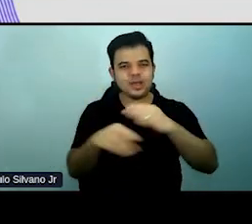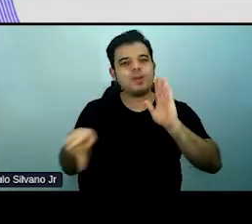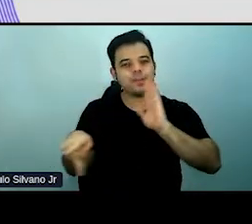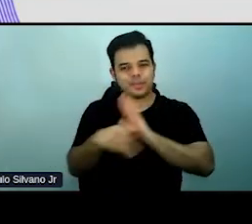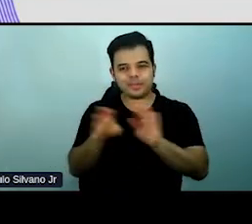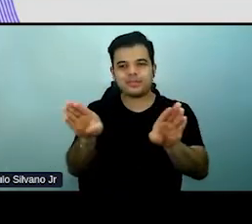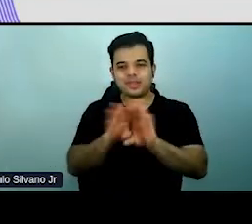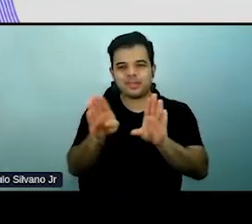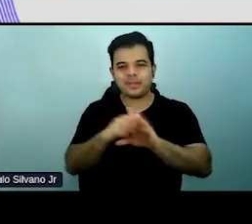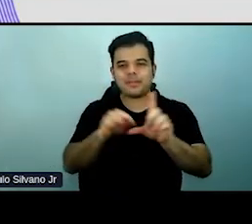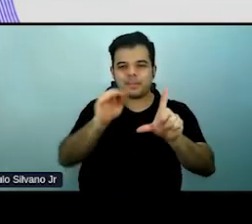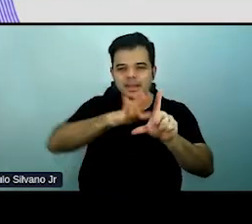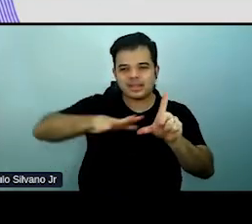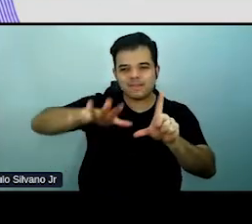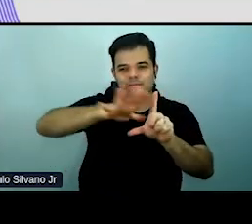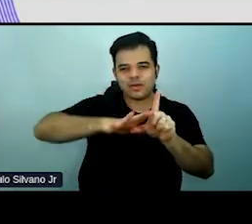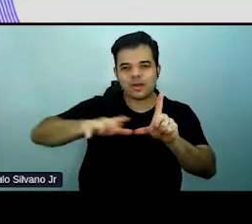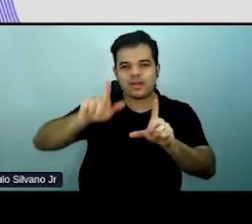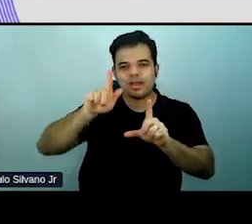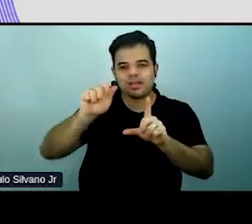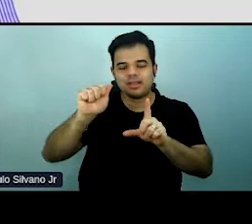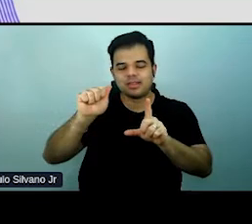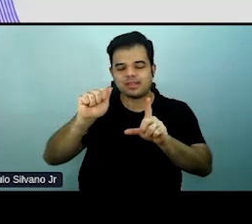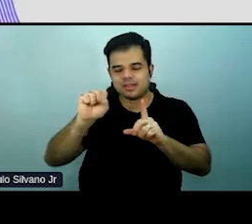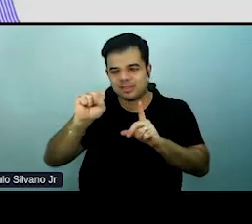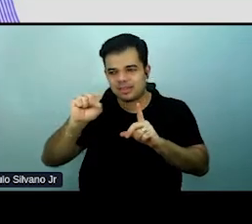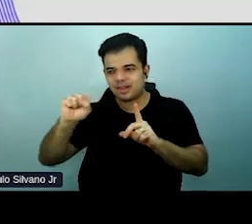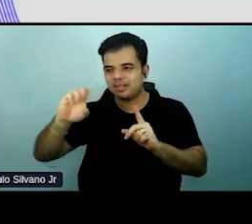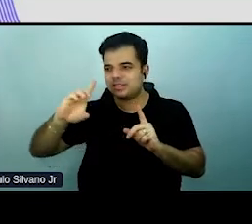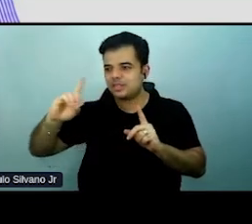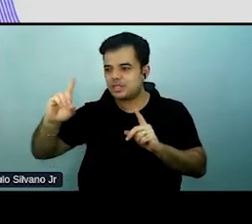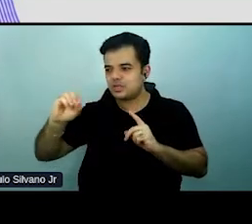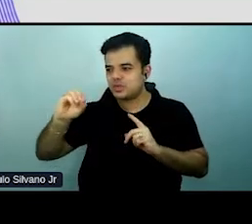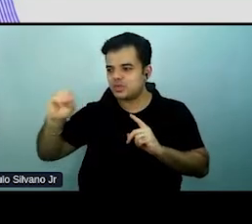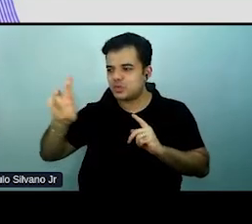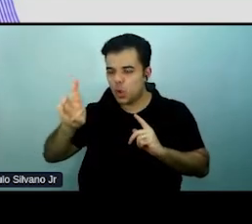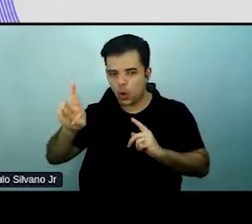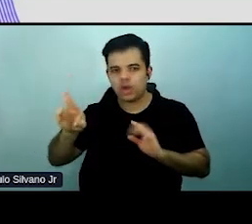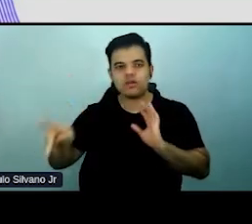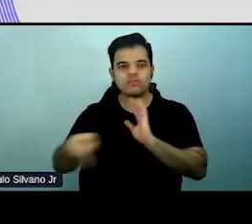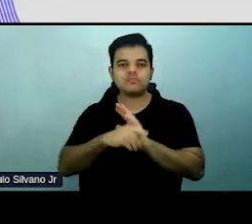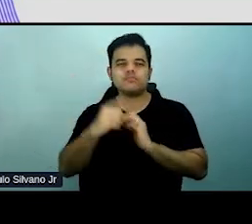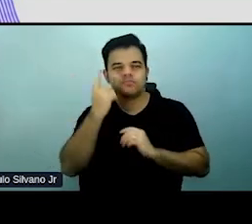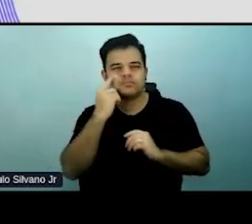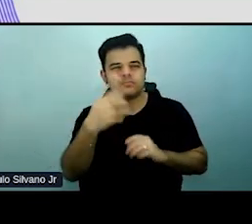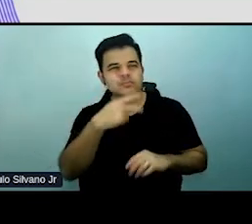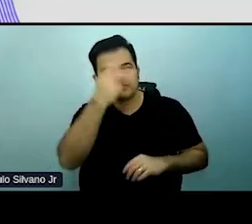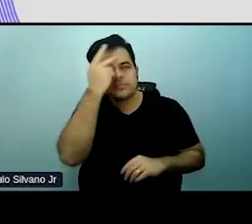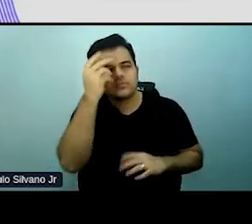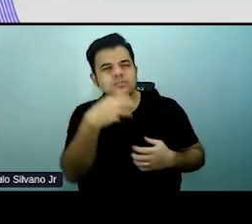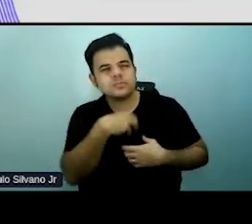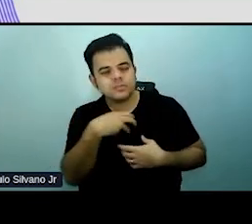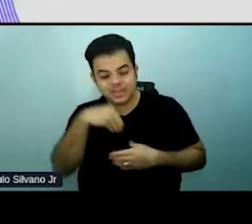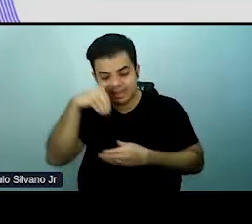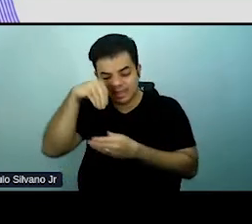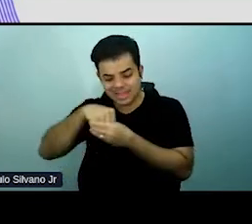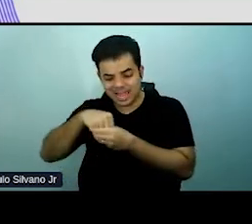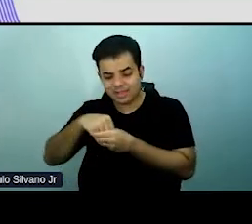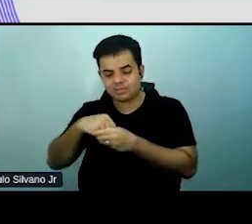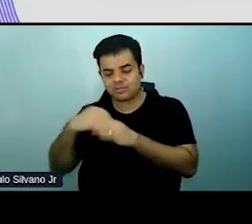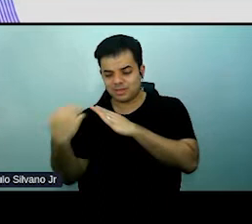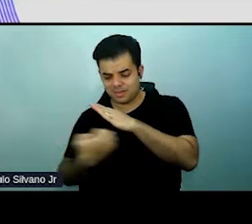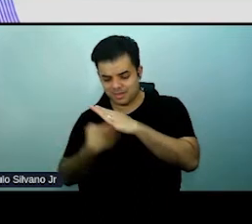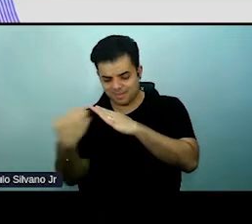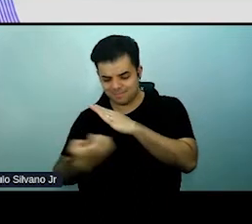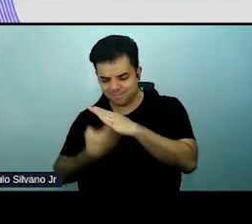também consegue olhar e ter o termômetro do que as pessoas sentem, tanto trabalhando na empresa, quanto